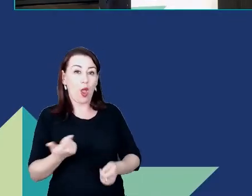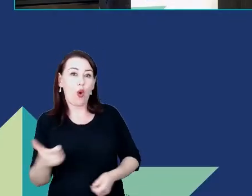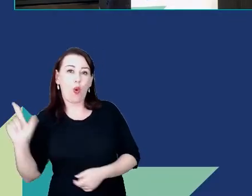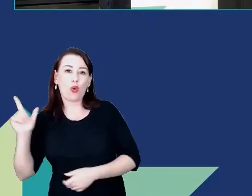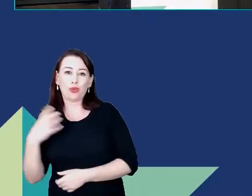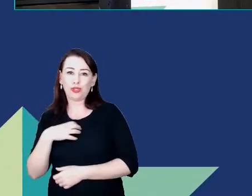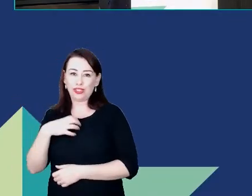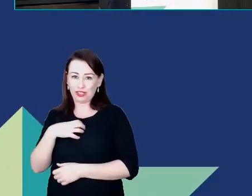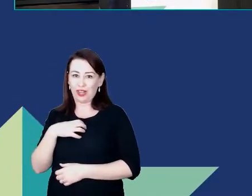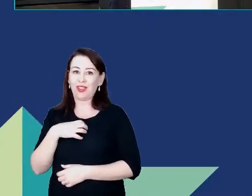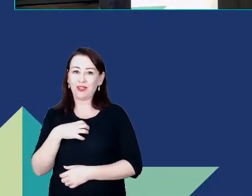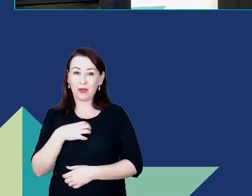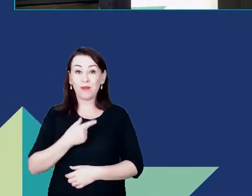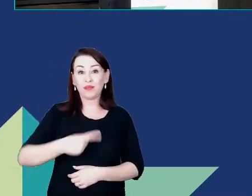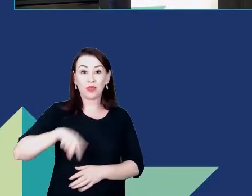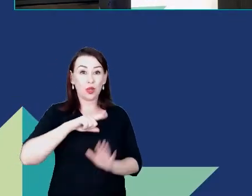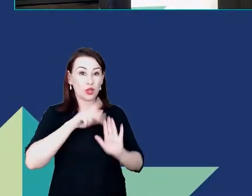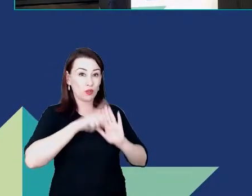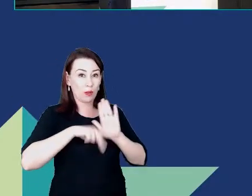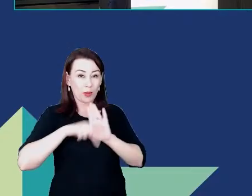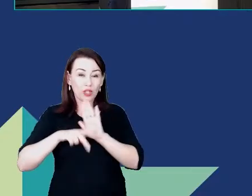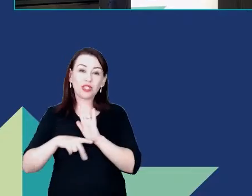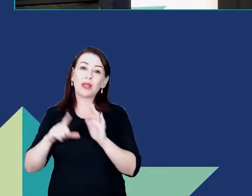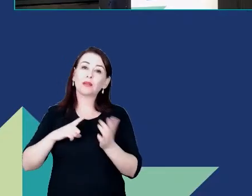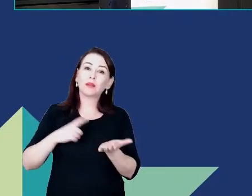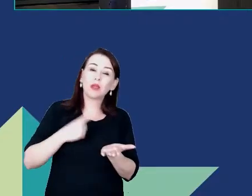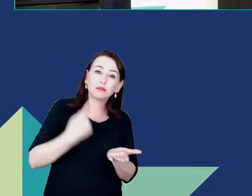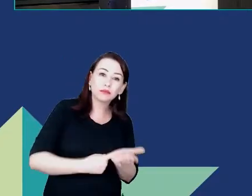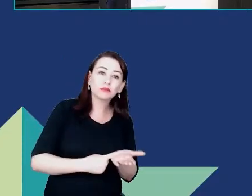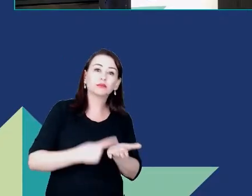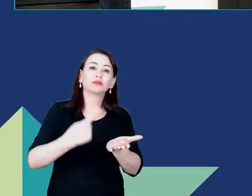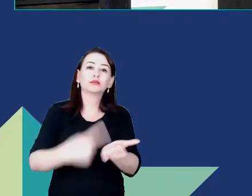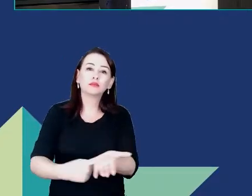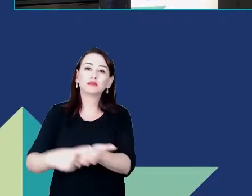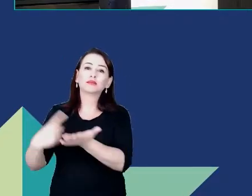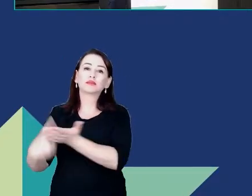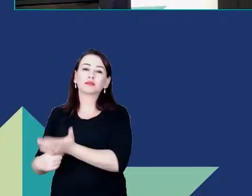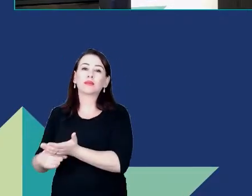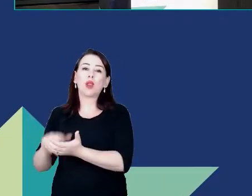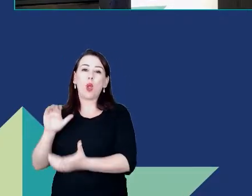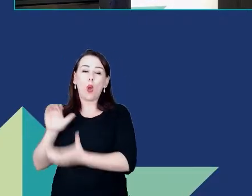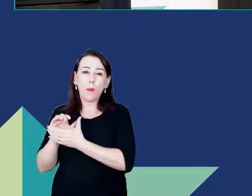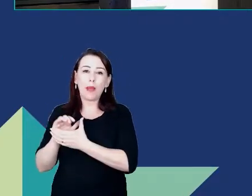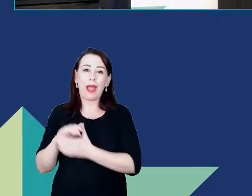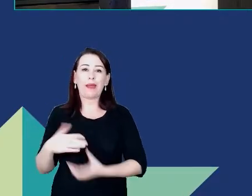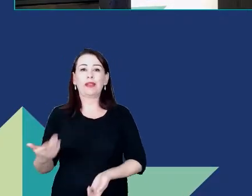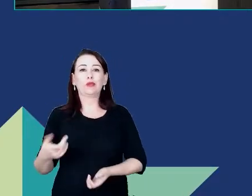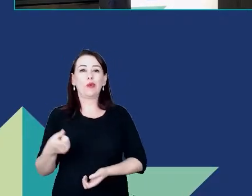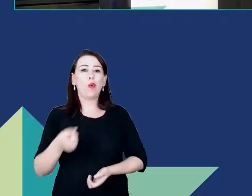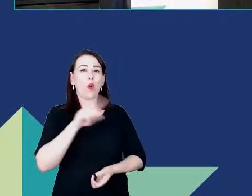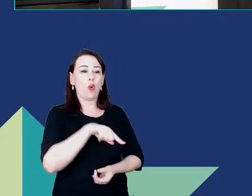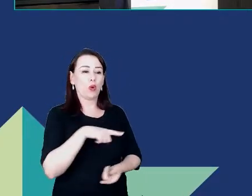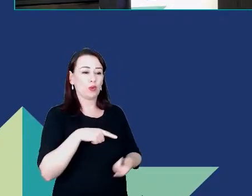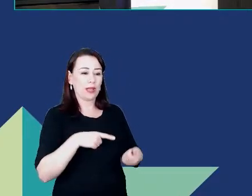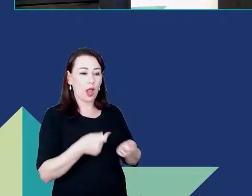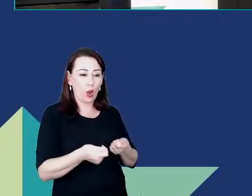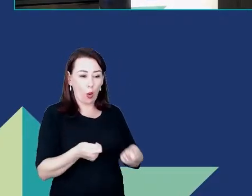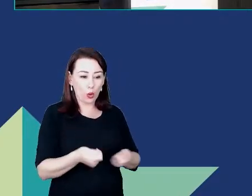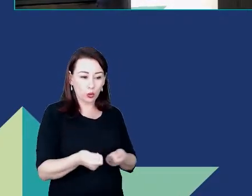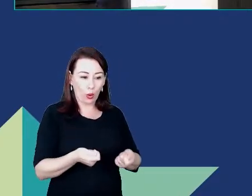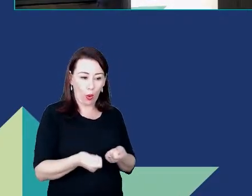projetos têm considerado aí faixas adequadas de compactação, né? Controles via índice de vazios, né? E